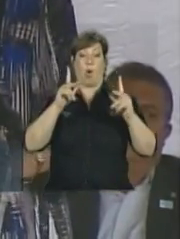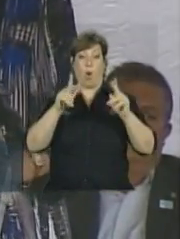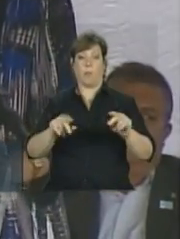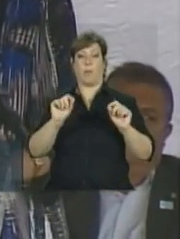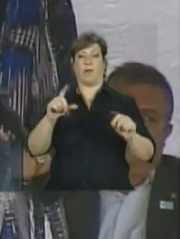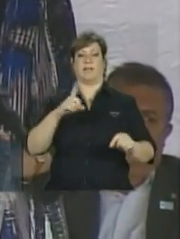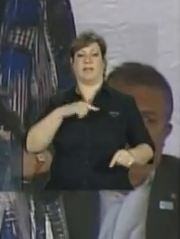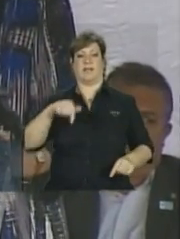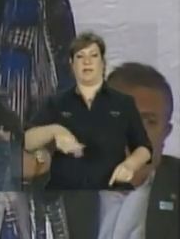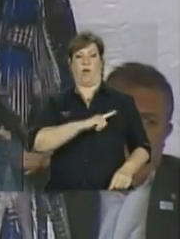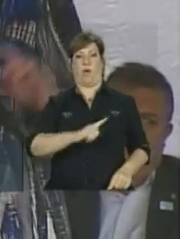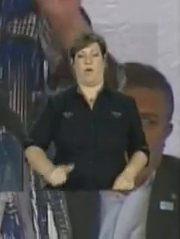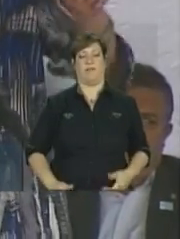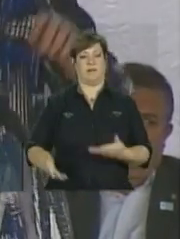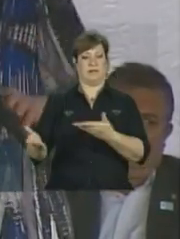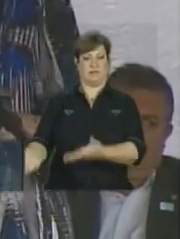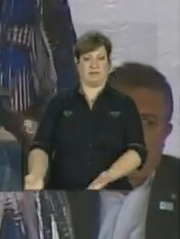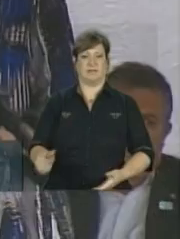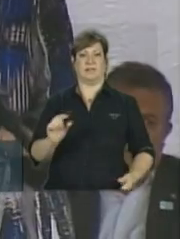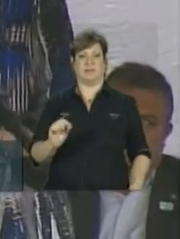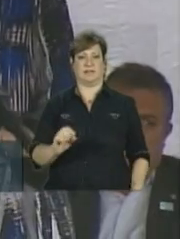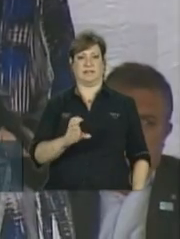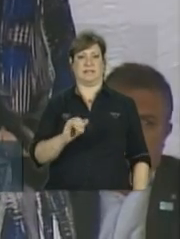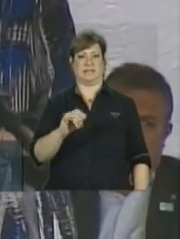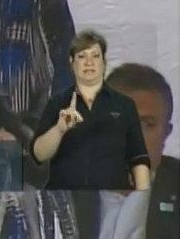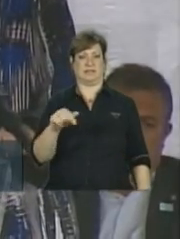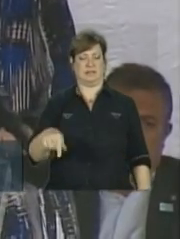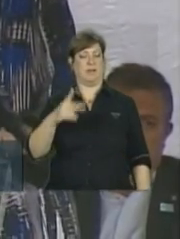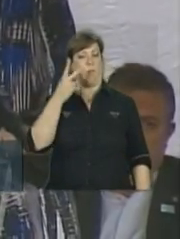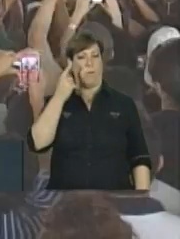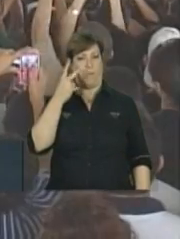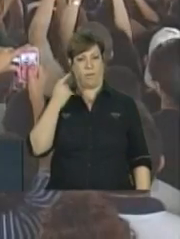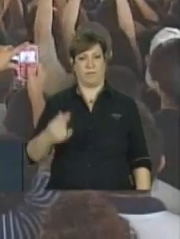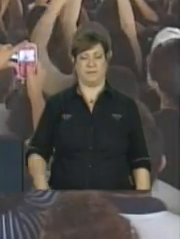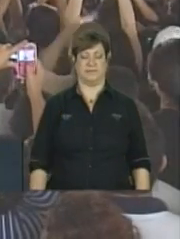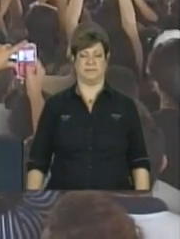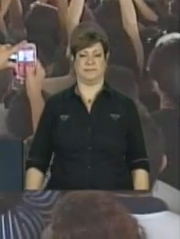aqui governando o Ceará, que é o governador Cid Gomes.